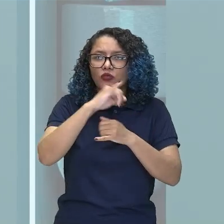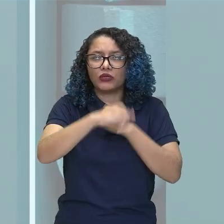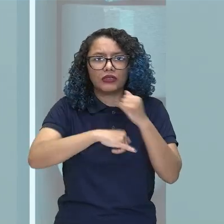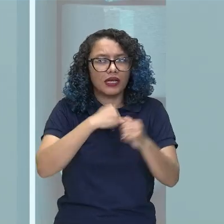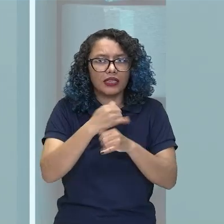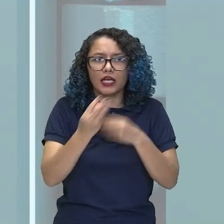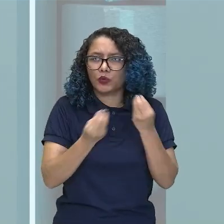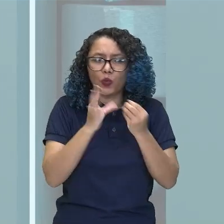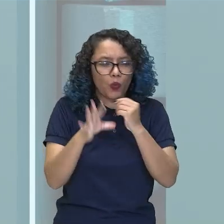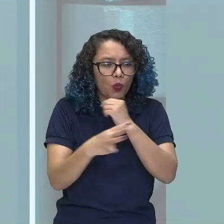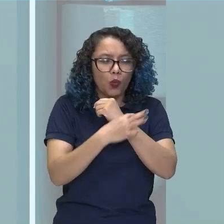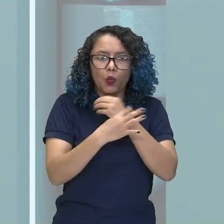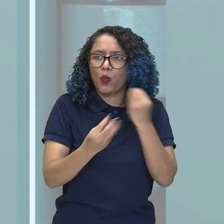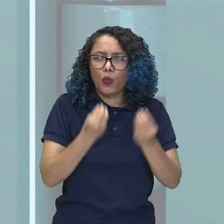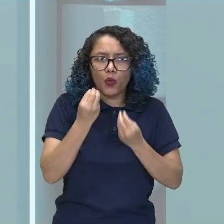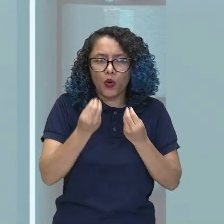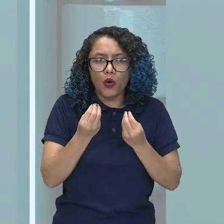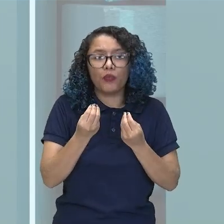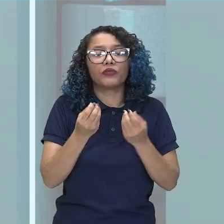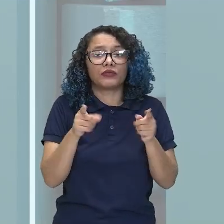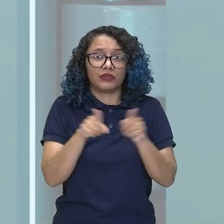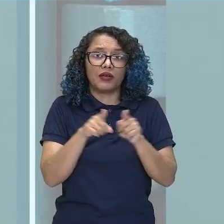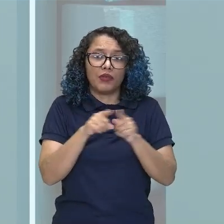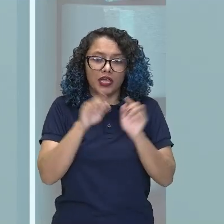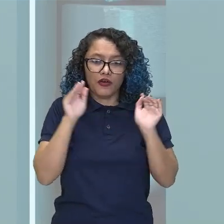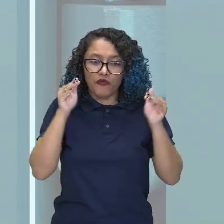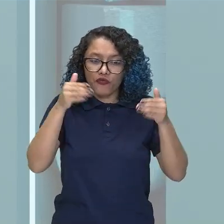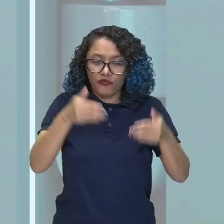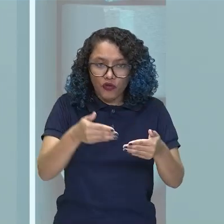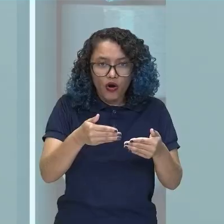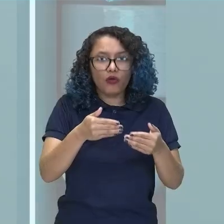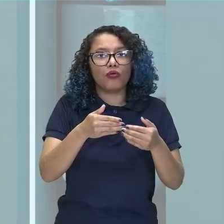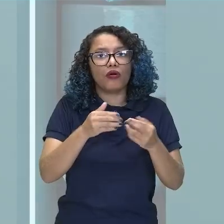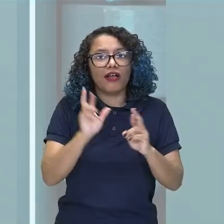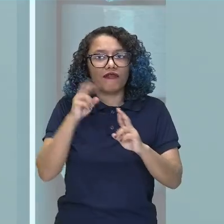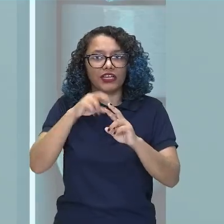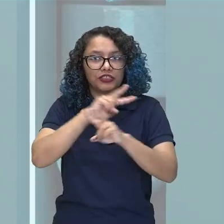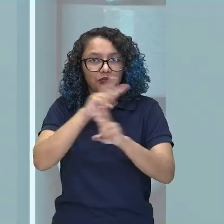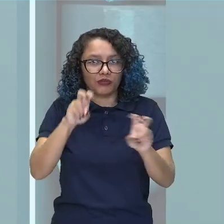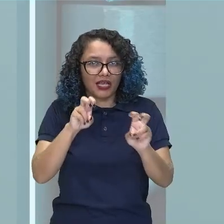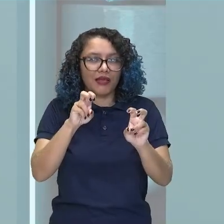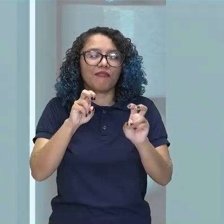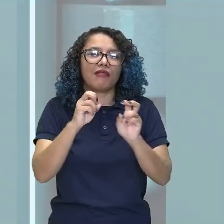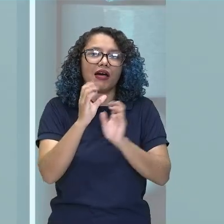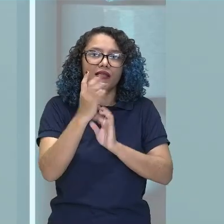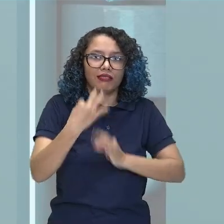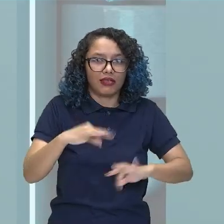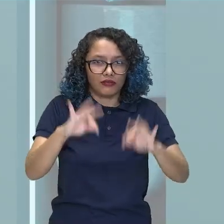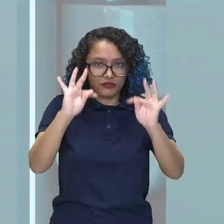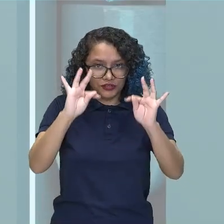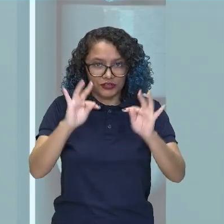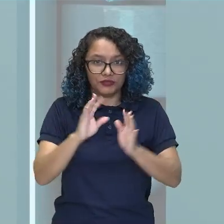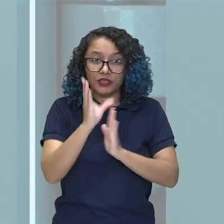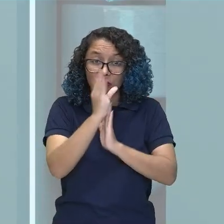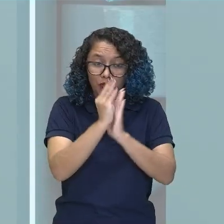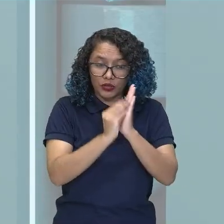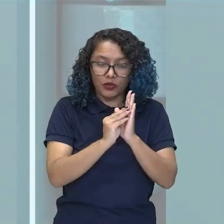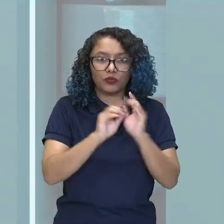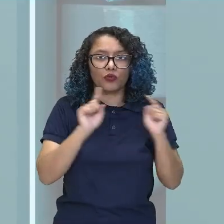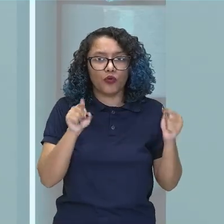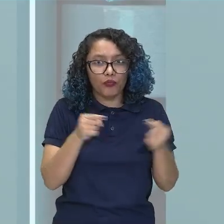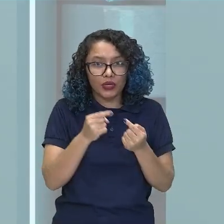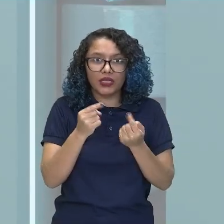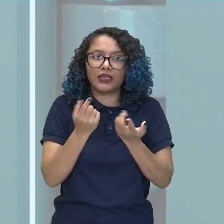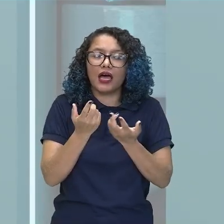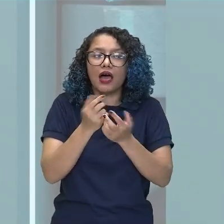pequeno recorte que está relacionado aí ao tema tecnologia. Então, o assunto é um recorte, ok? Já que